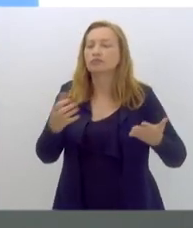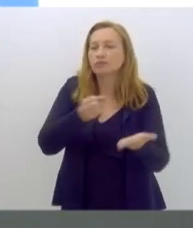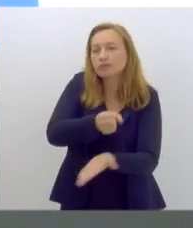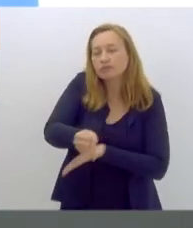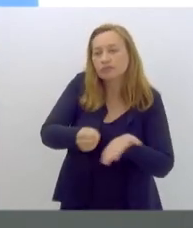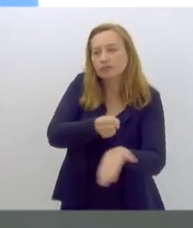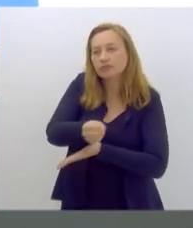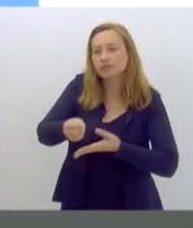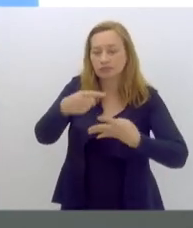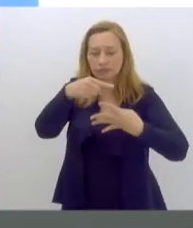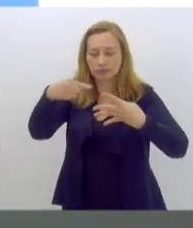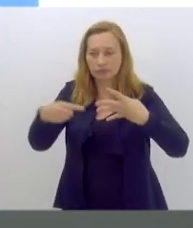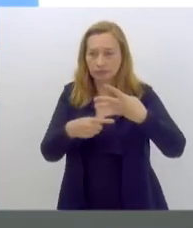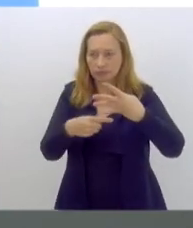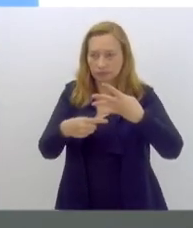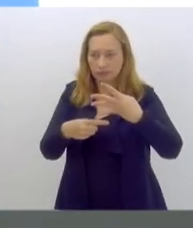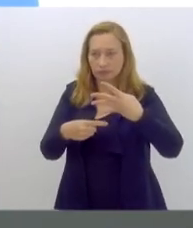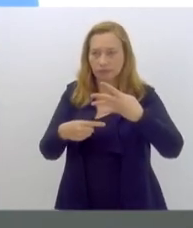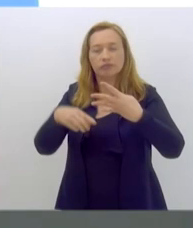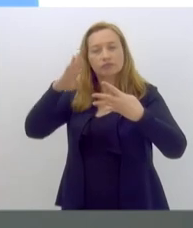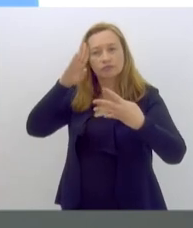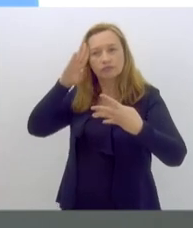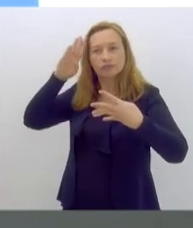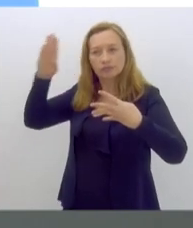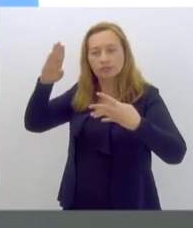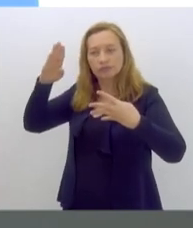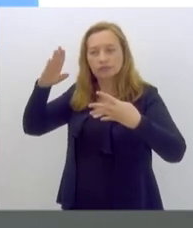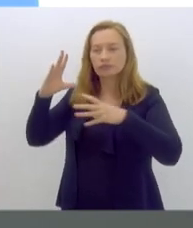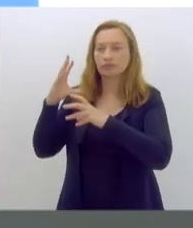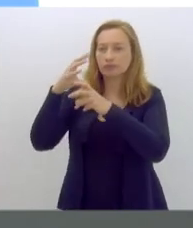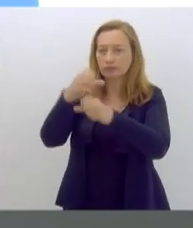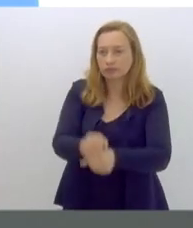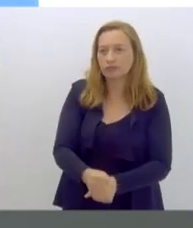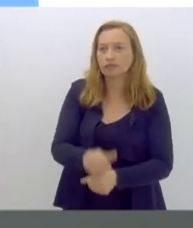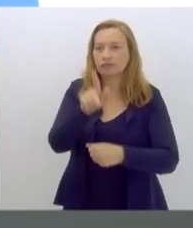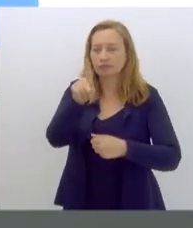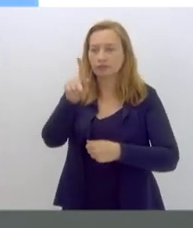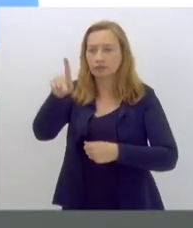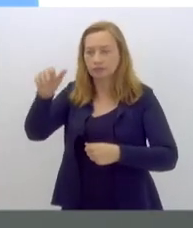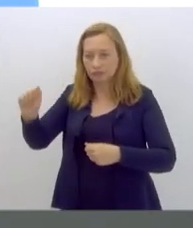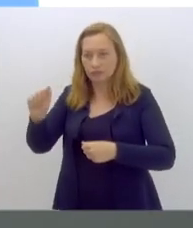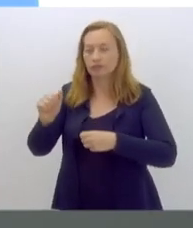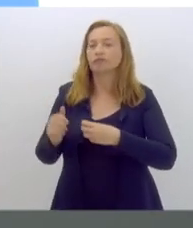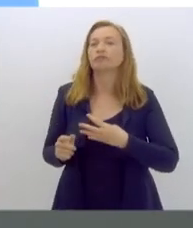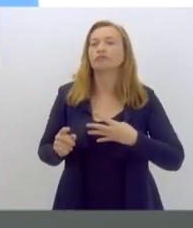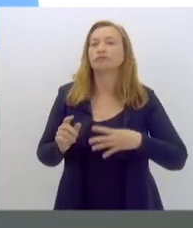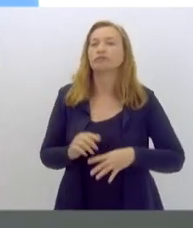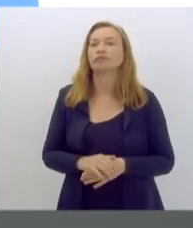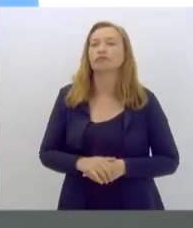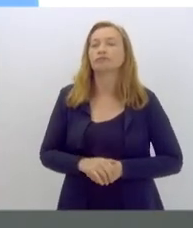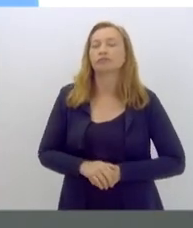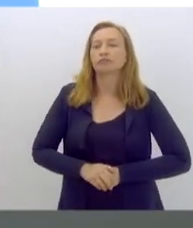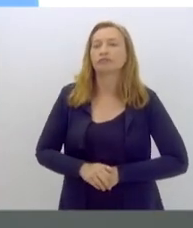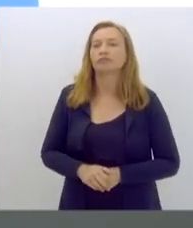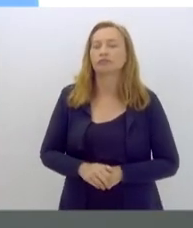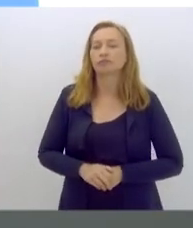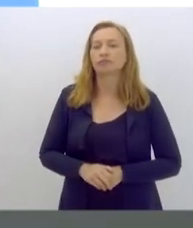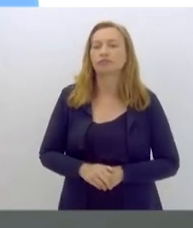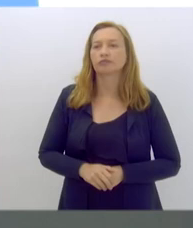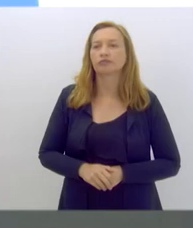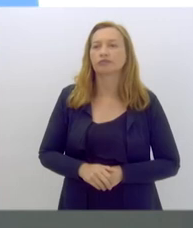e os pilares para a revisão do PPA né ou seja